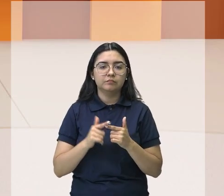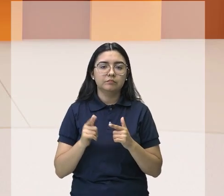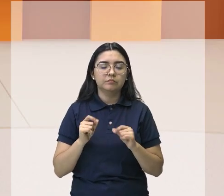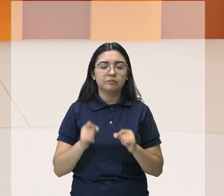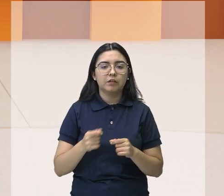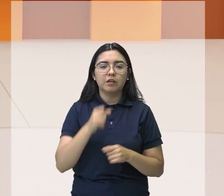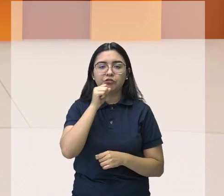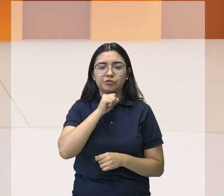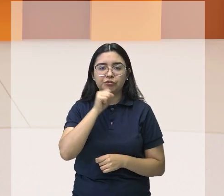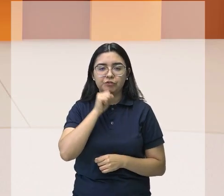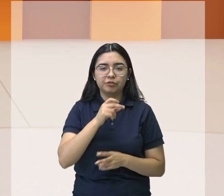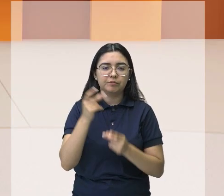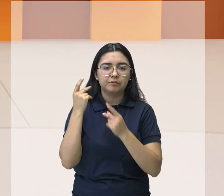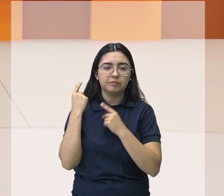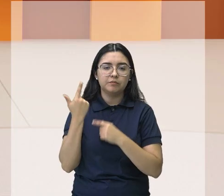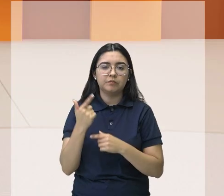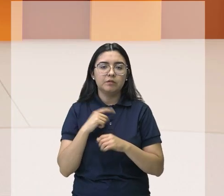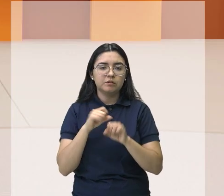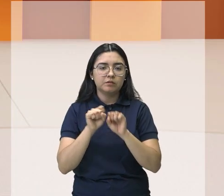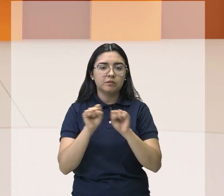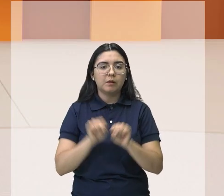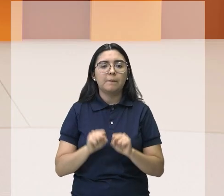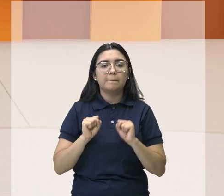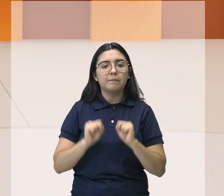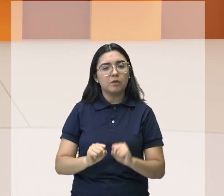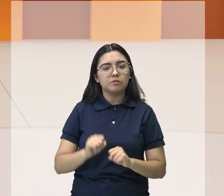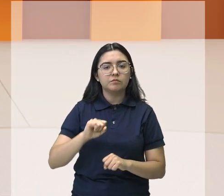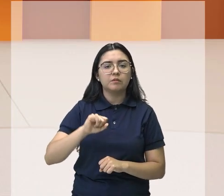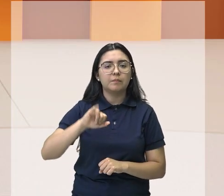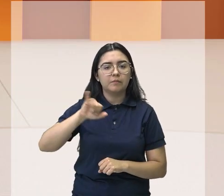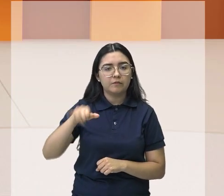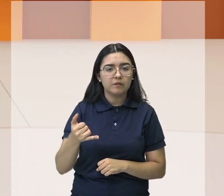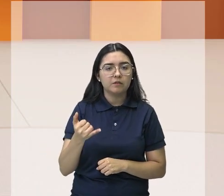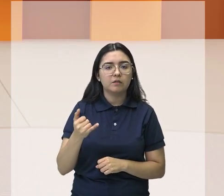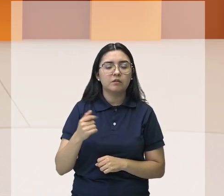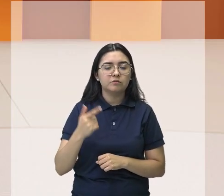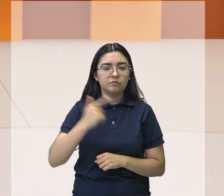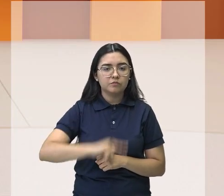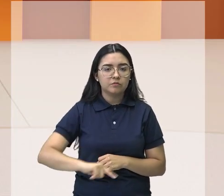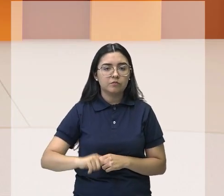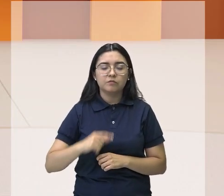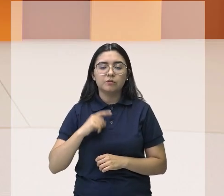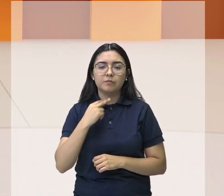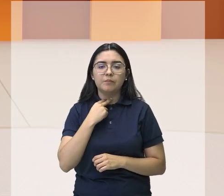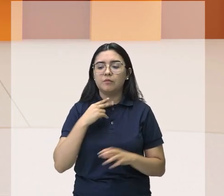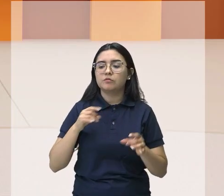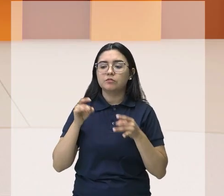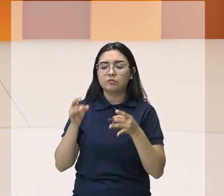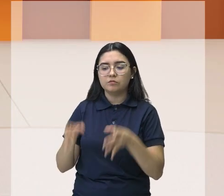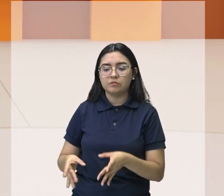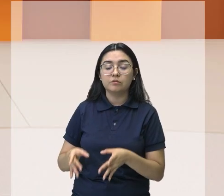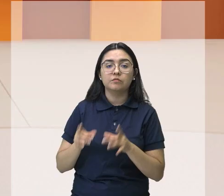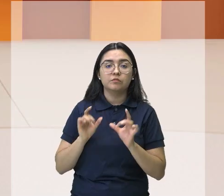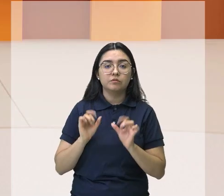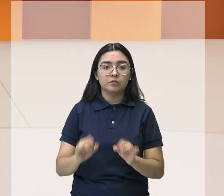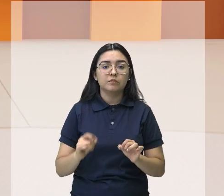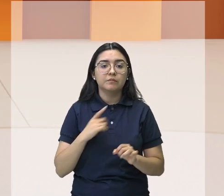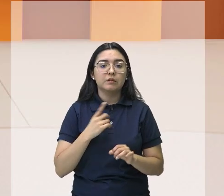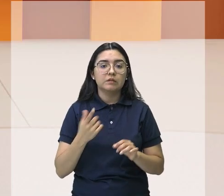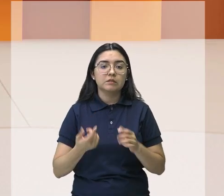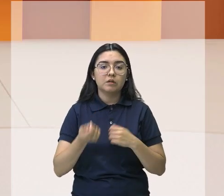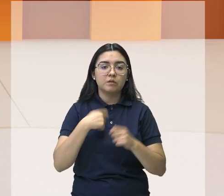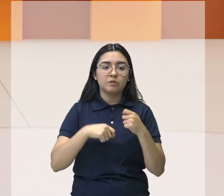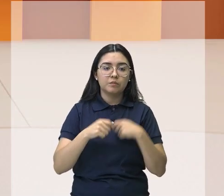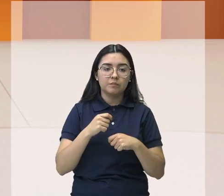muito antigo, não tem sistema, ele pode ser reaproveitado, não pode ser simplesmente descartado. Ele entra aí nessa